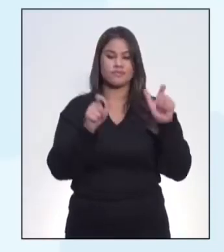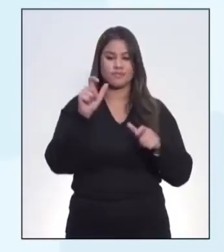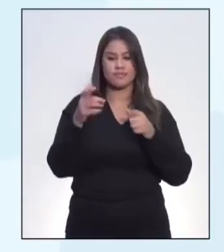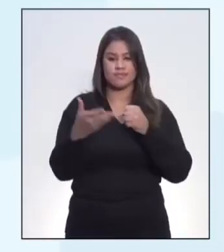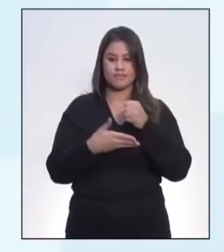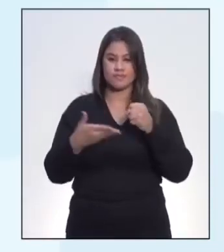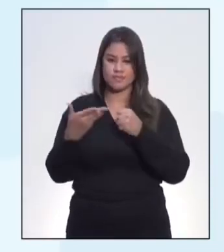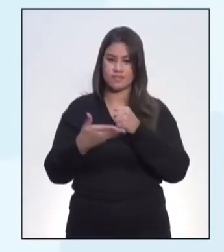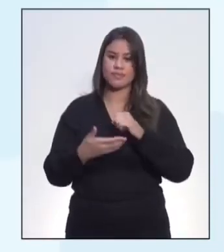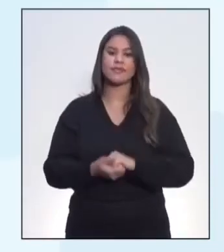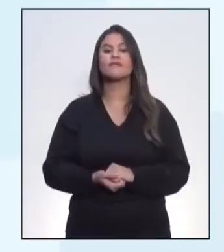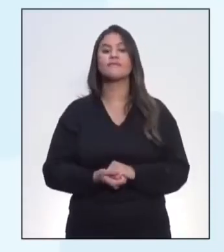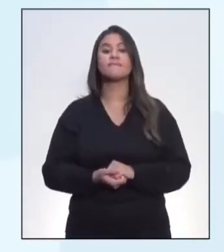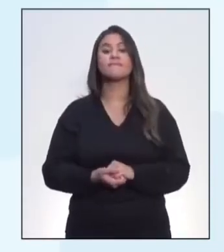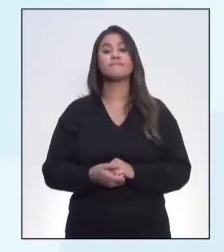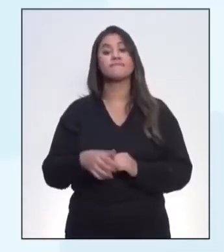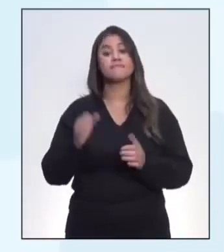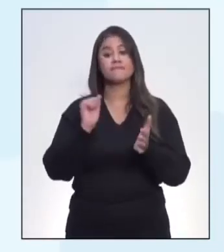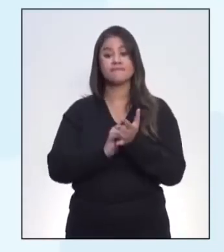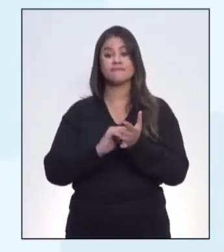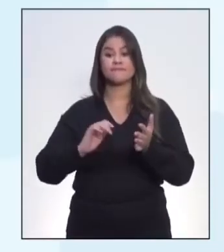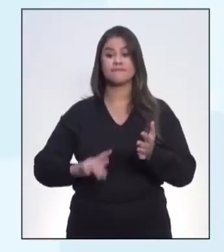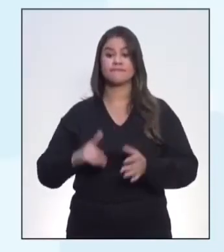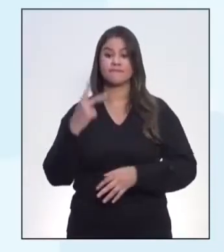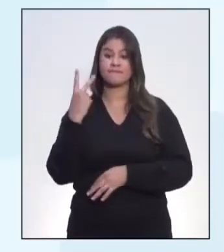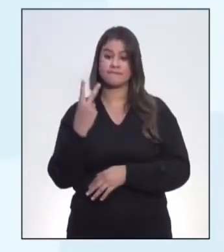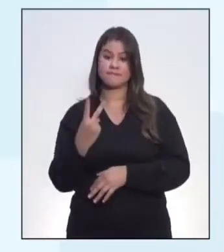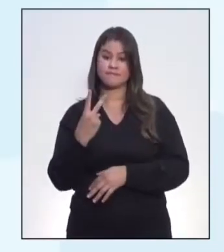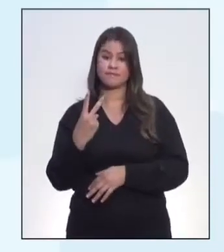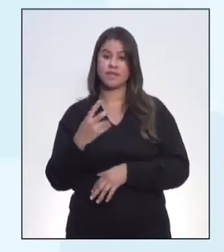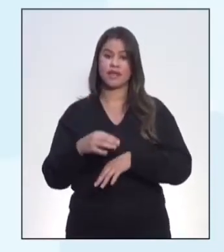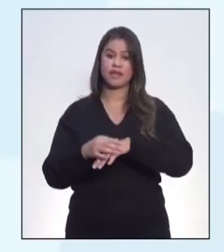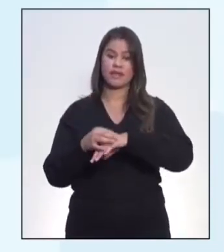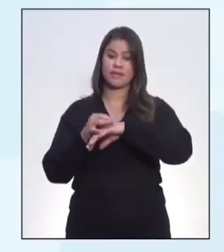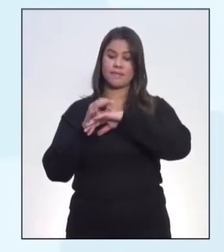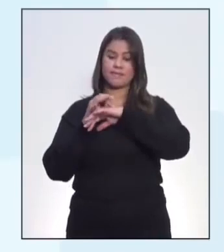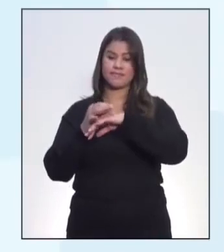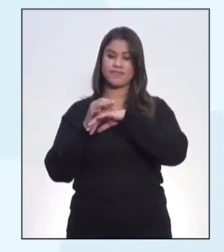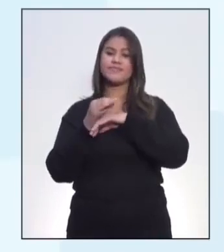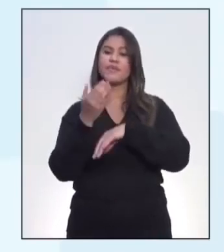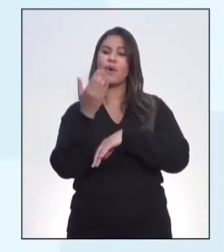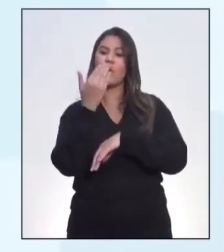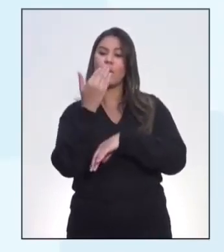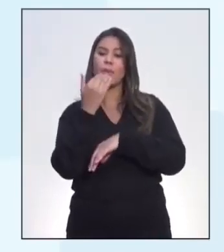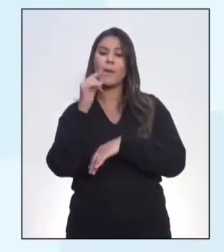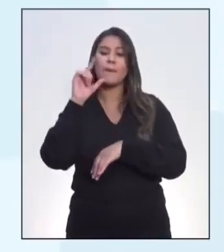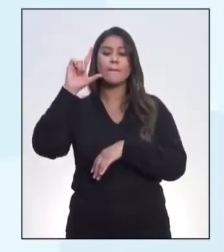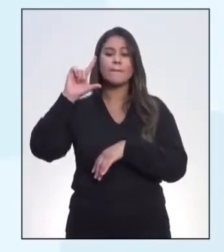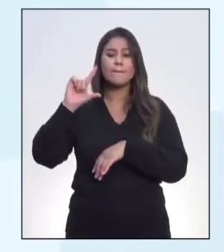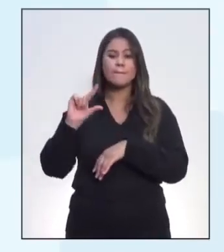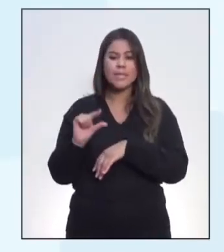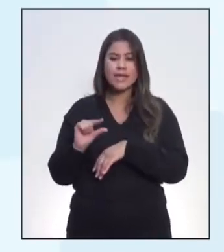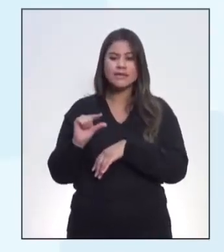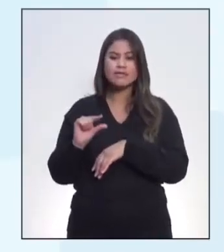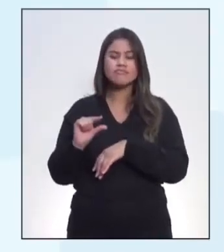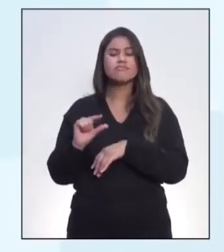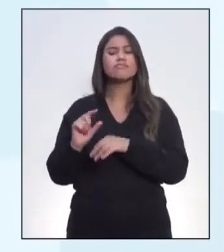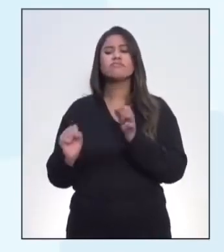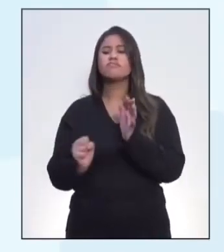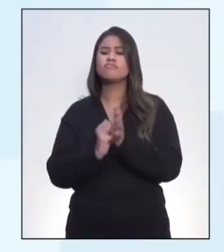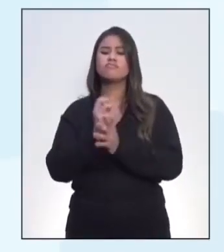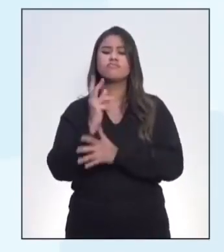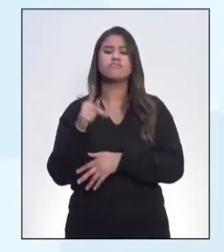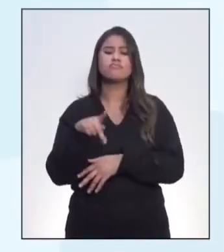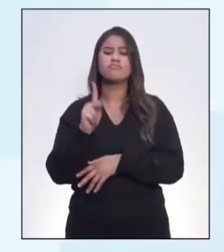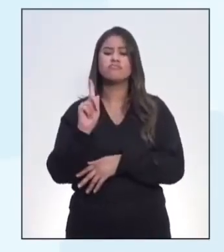Tudo bem? E vamos à atividade 2, Alessandra. Qual foi a carne menos consumida e quantos